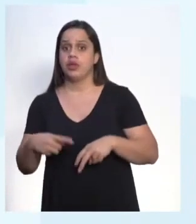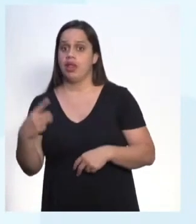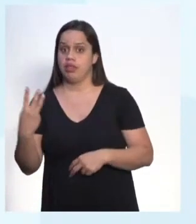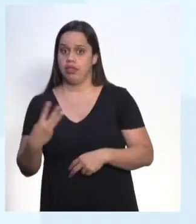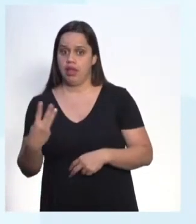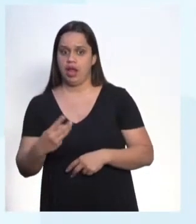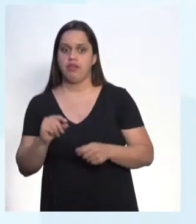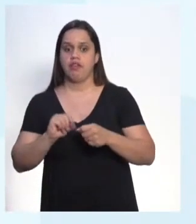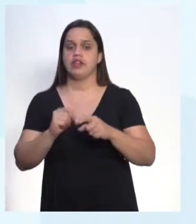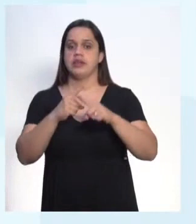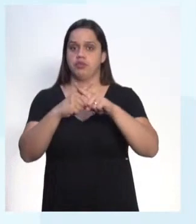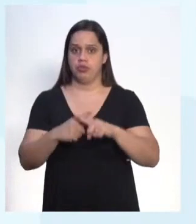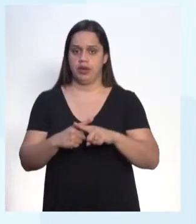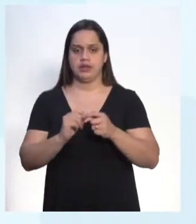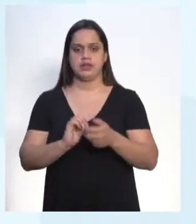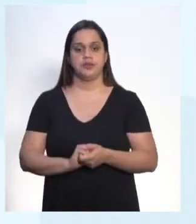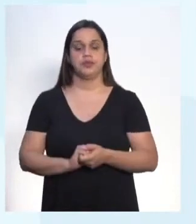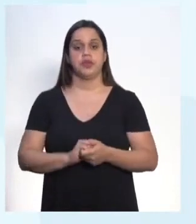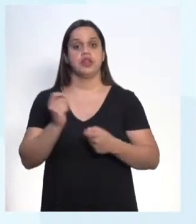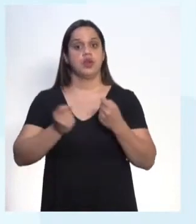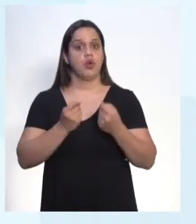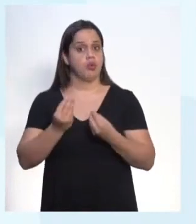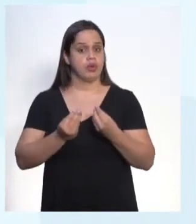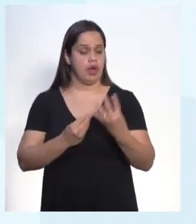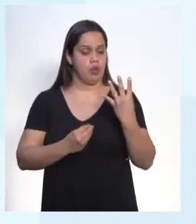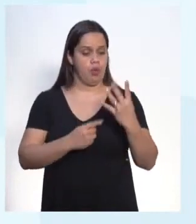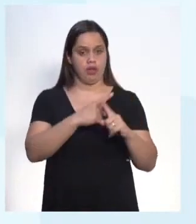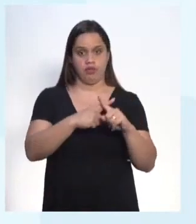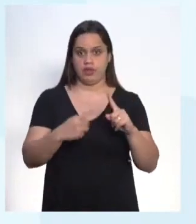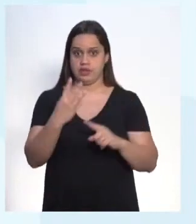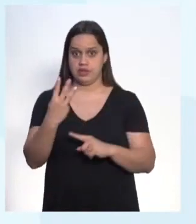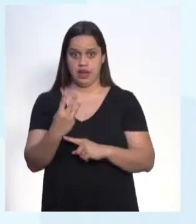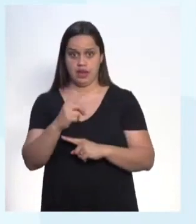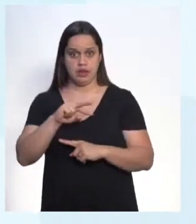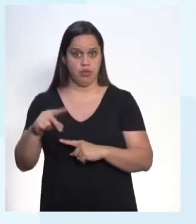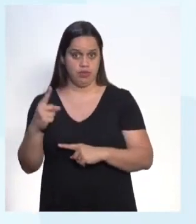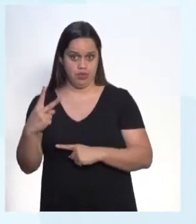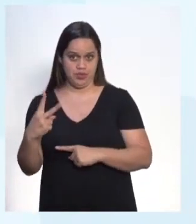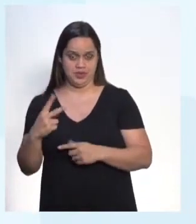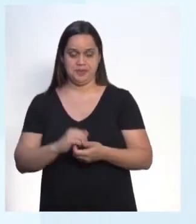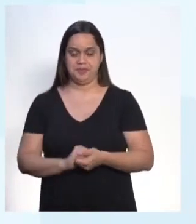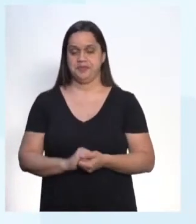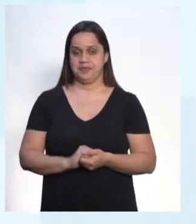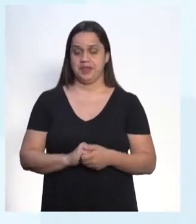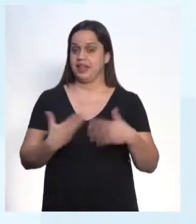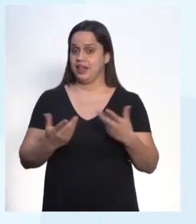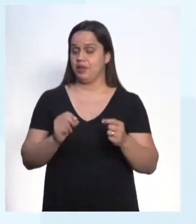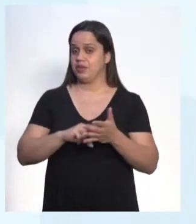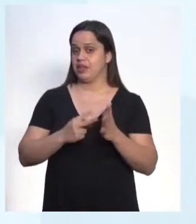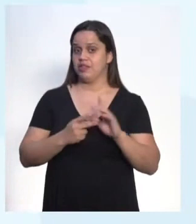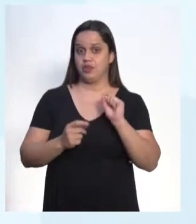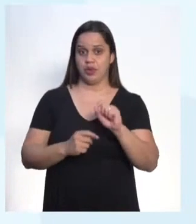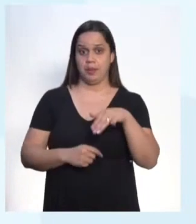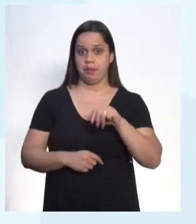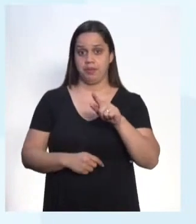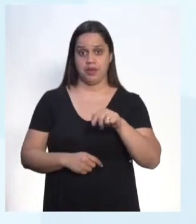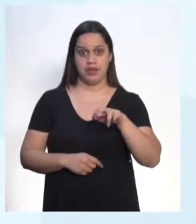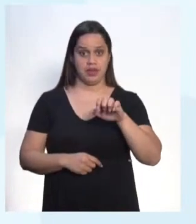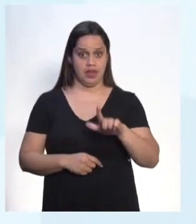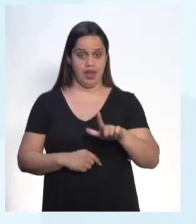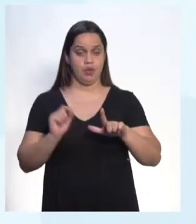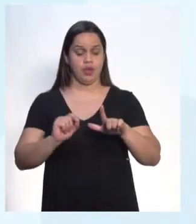efetuar a multiplicação. 4 vezes 3, 12. Então, o Miguel vai